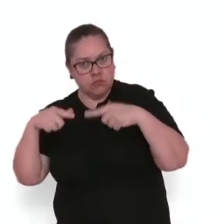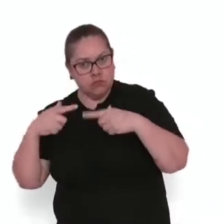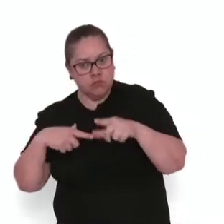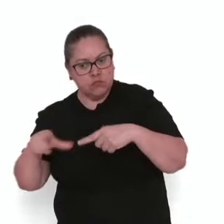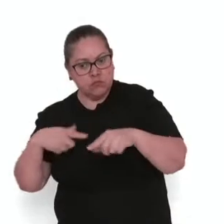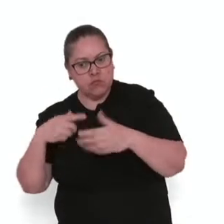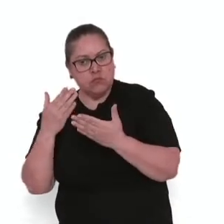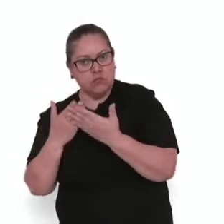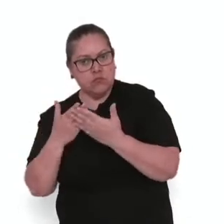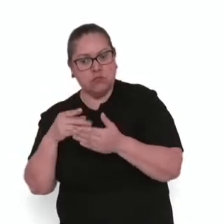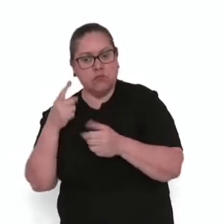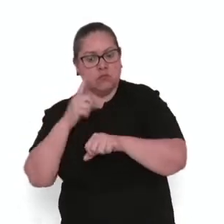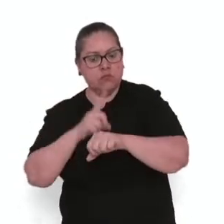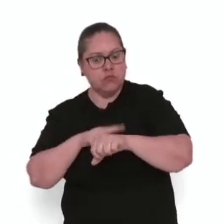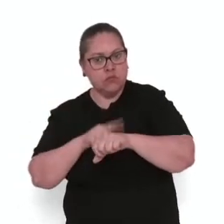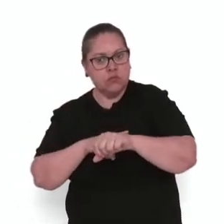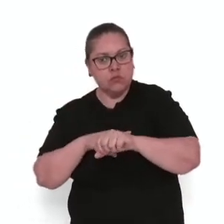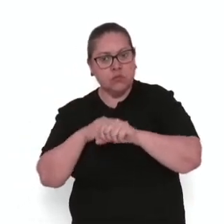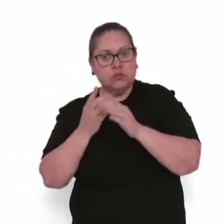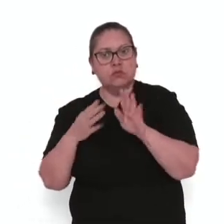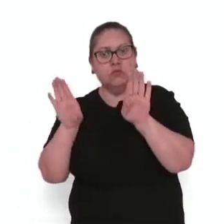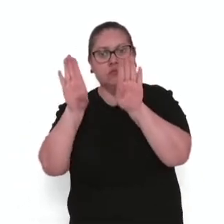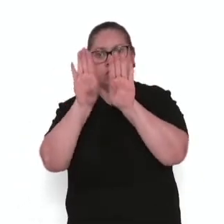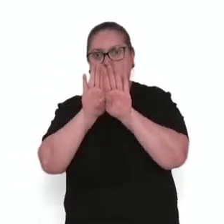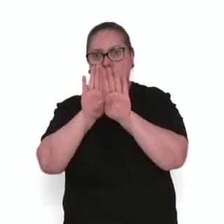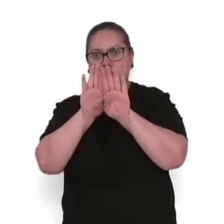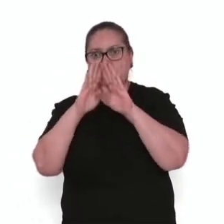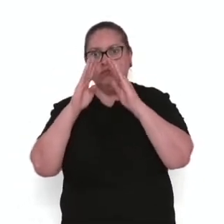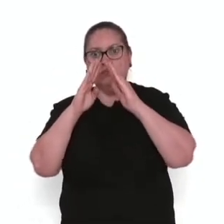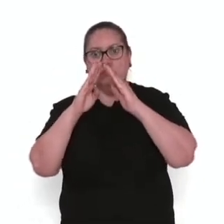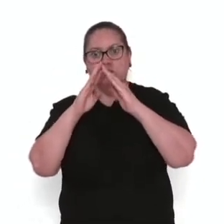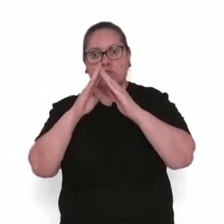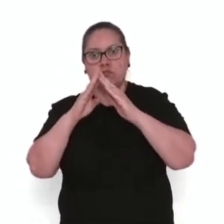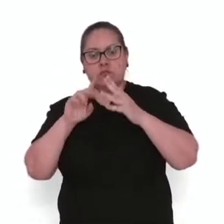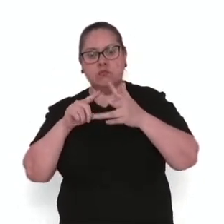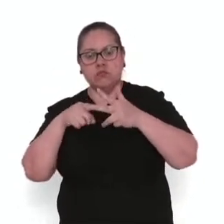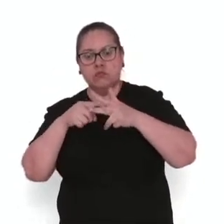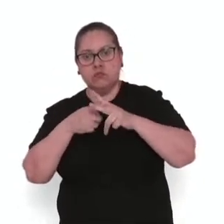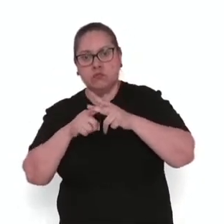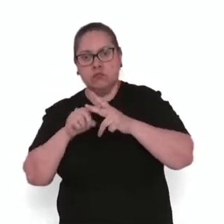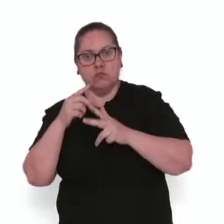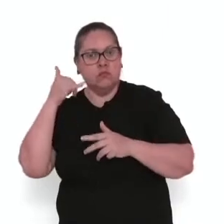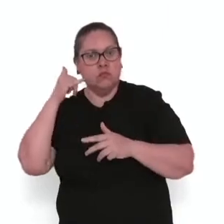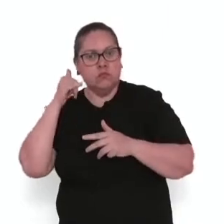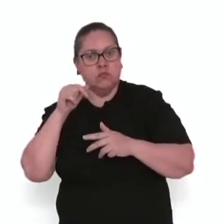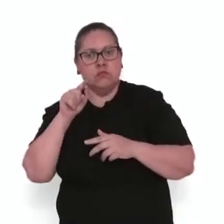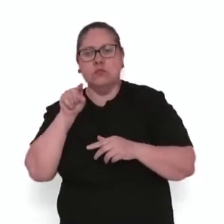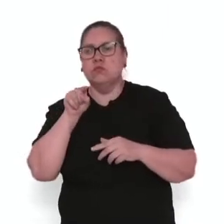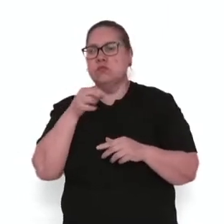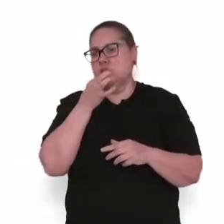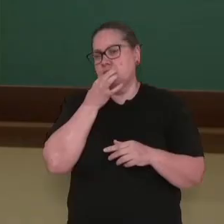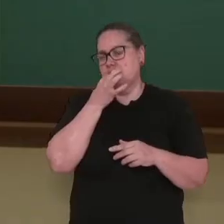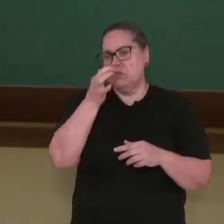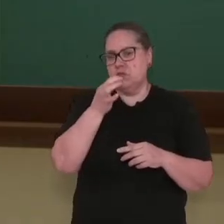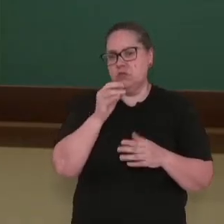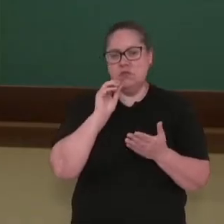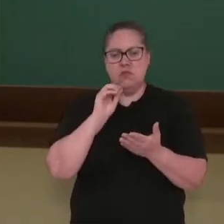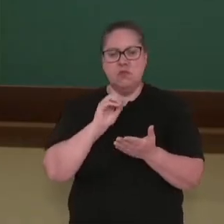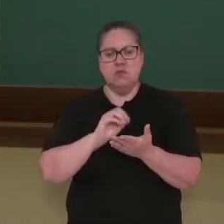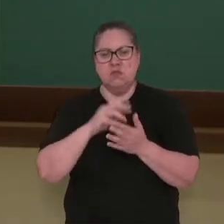dia e hora marcados, o estabelecimento se encontra fechado. Você acha essa quebra de compromisso uma falta